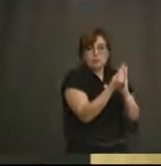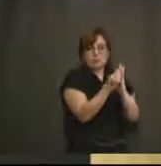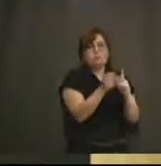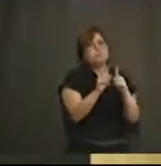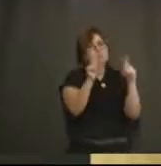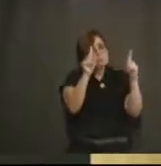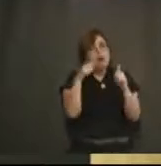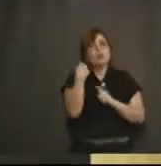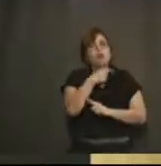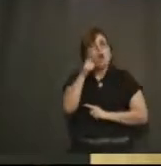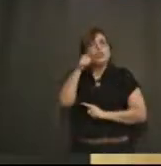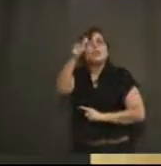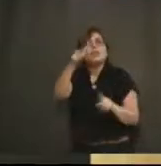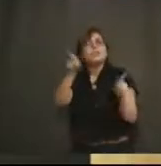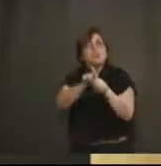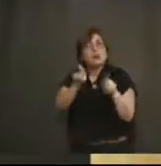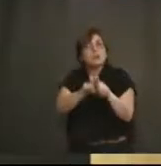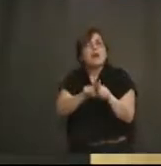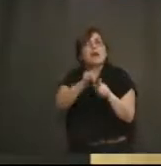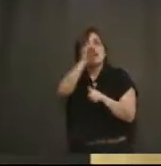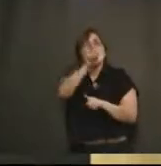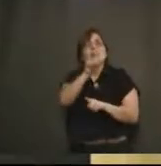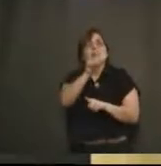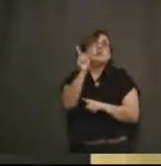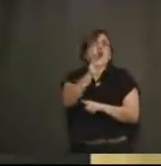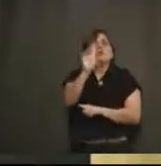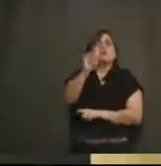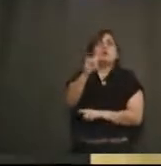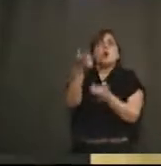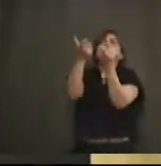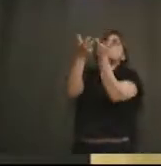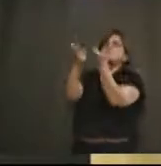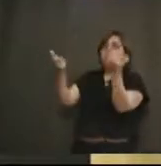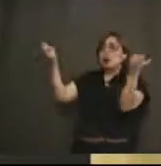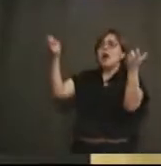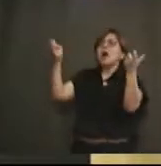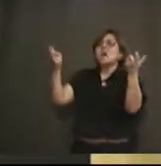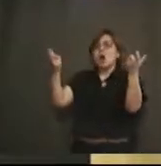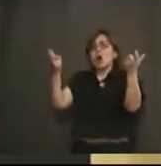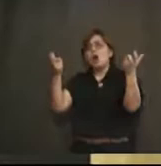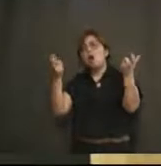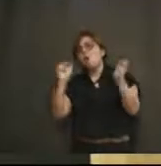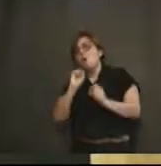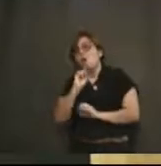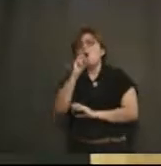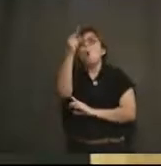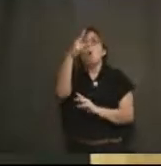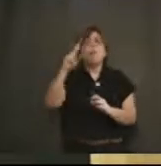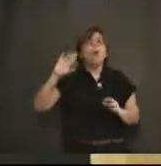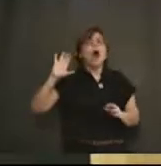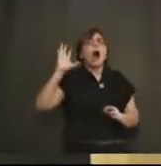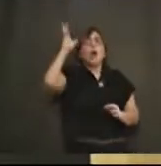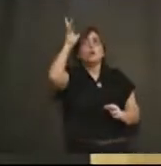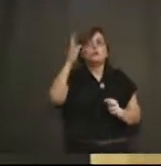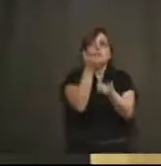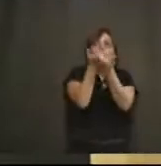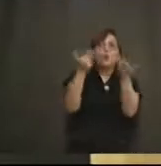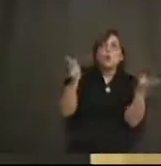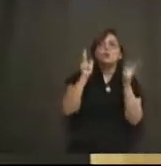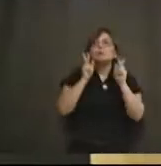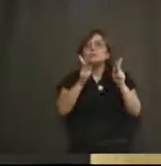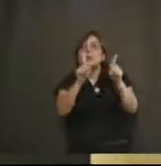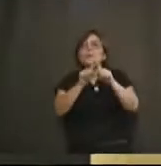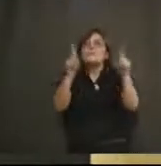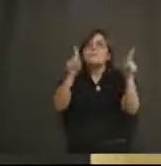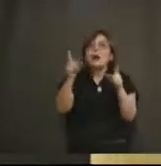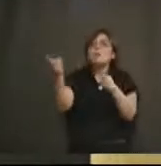interessa ser a maior ou uma universidade com grandes realizações que está em permanente parceria